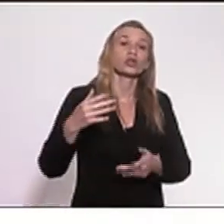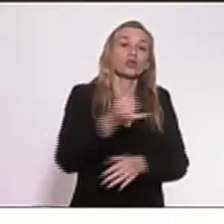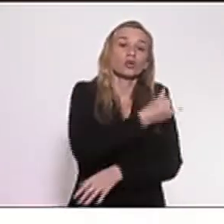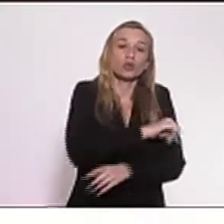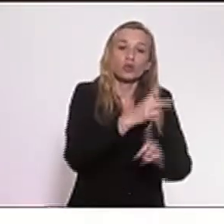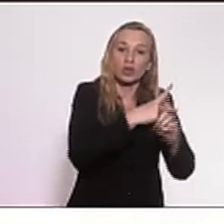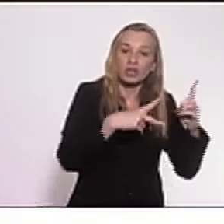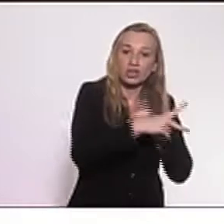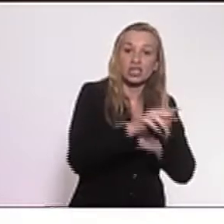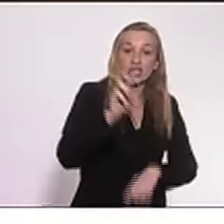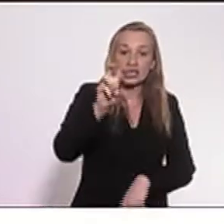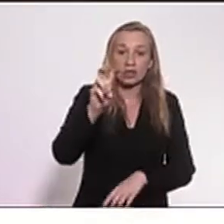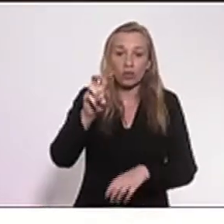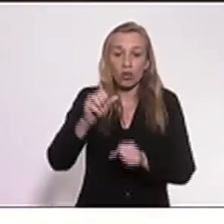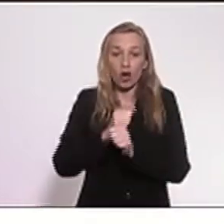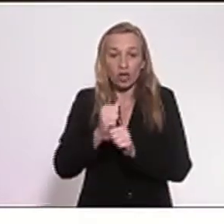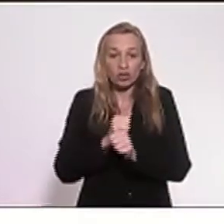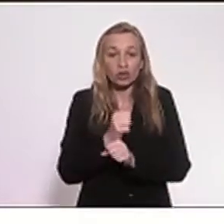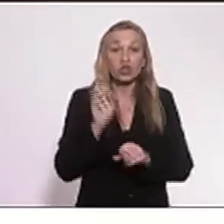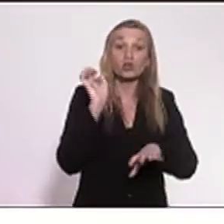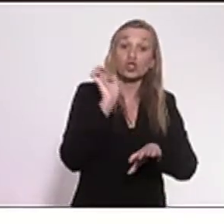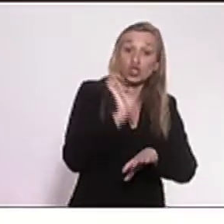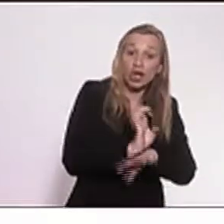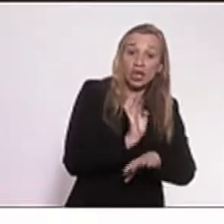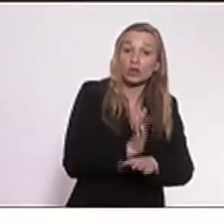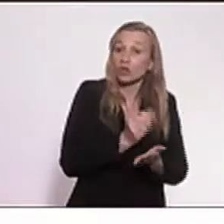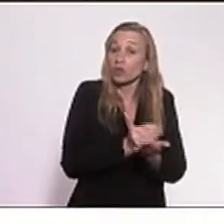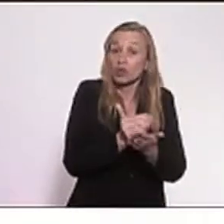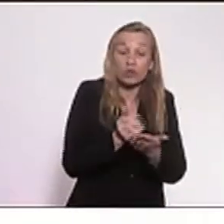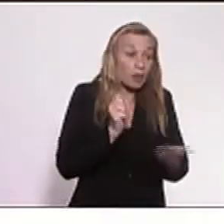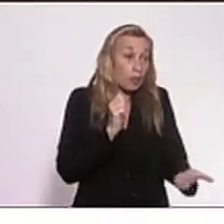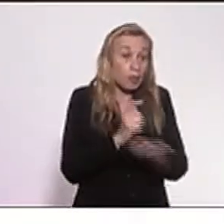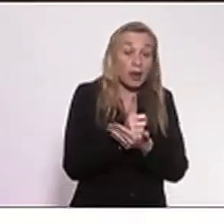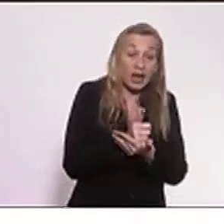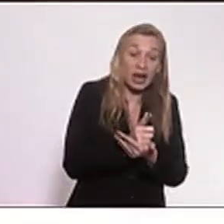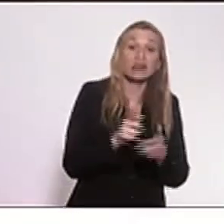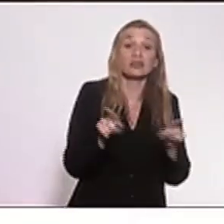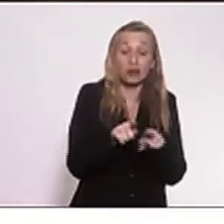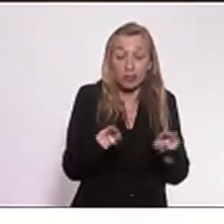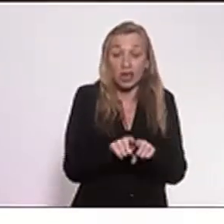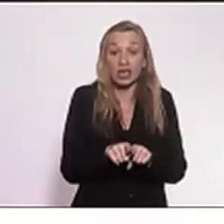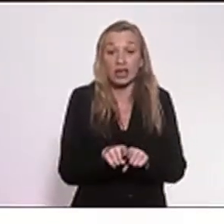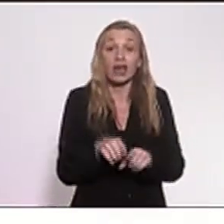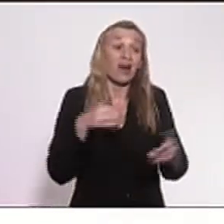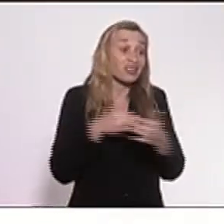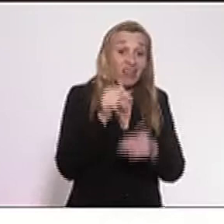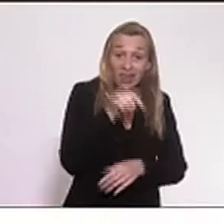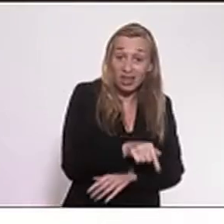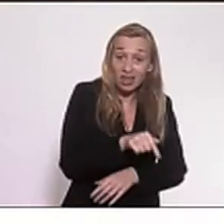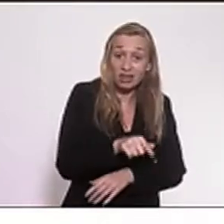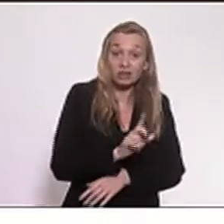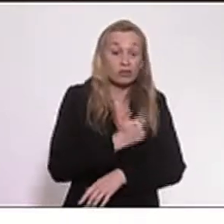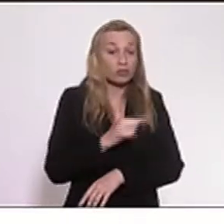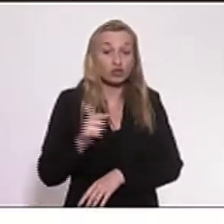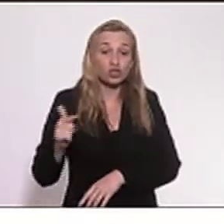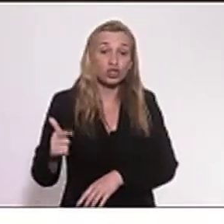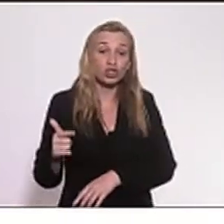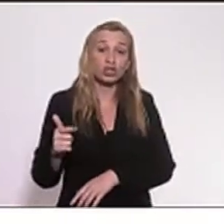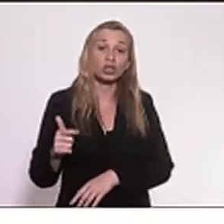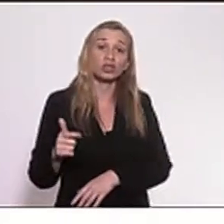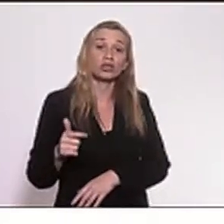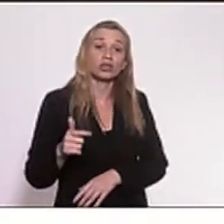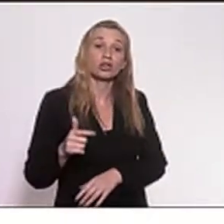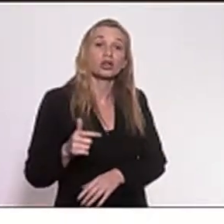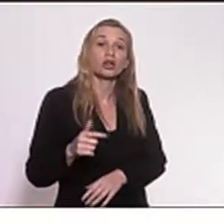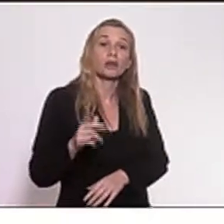Previdência já tinha 5 anos, é que o Estado passa a fazer a sua contribuição patronal. Até ali, não havia alíquota de